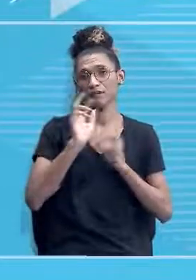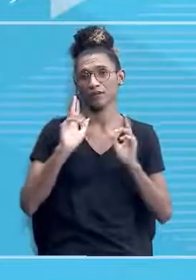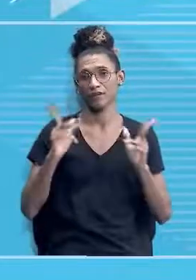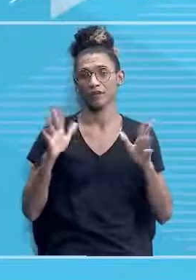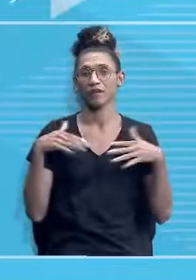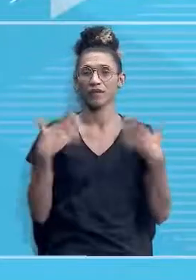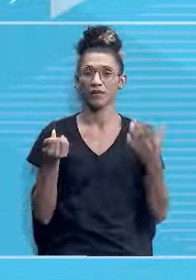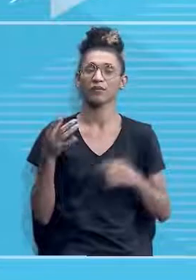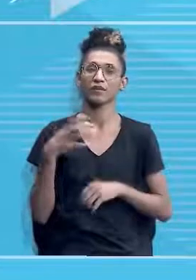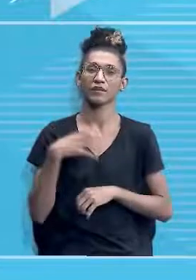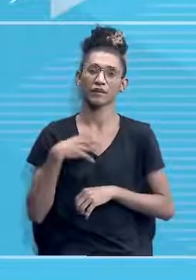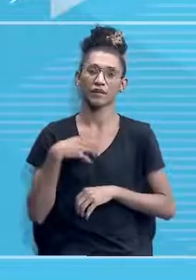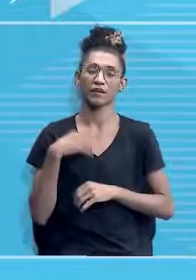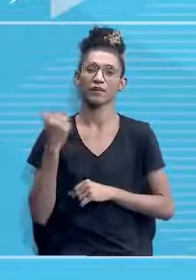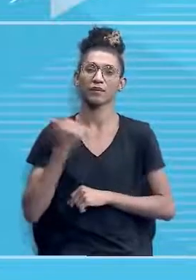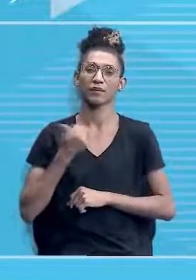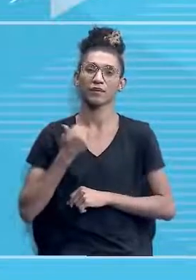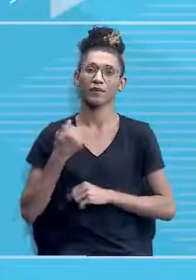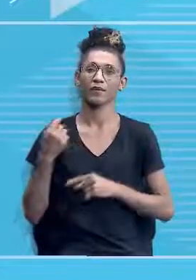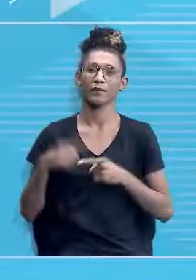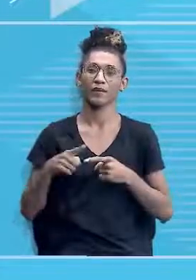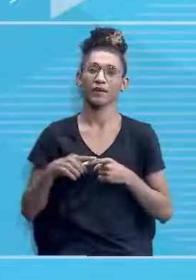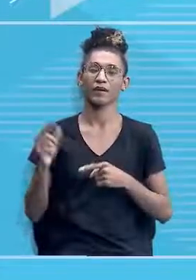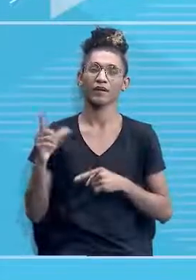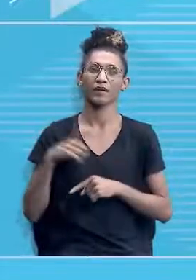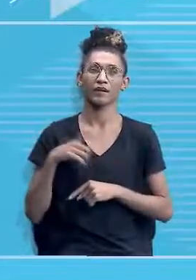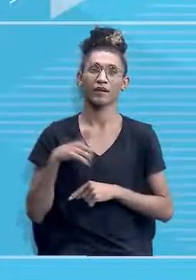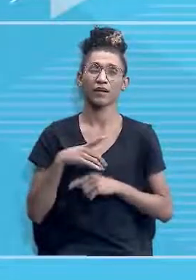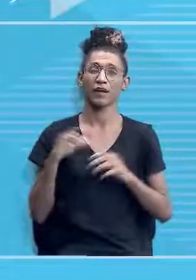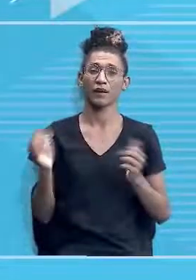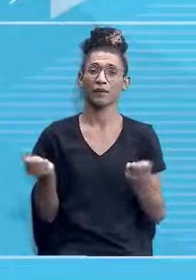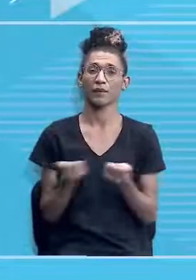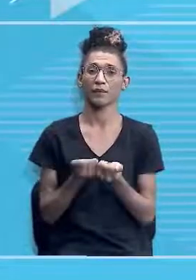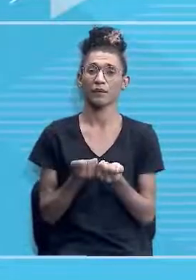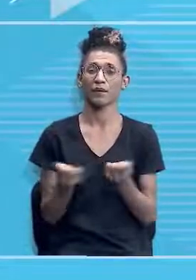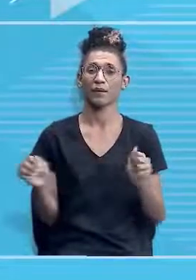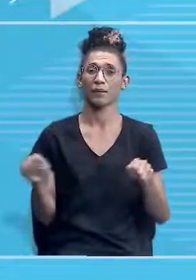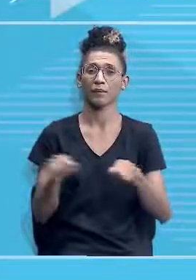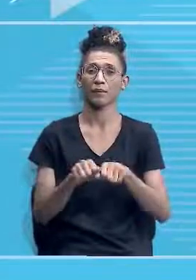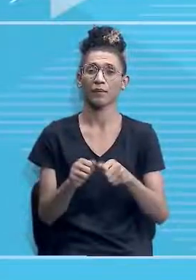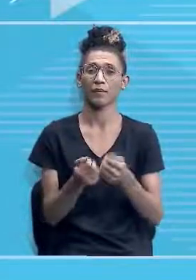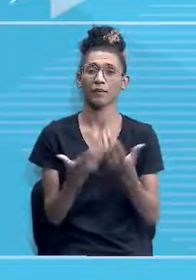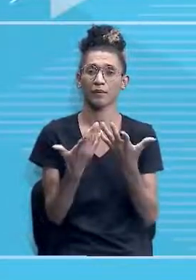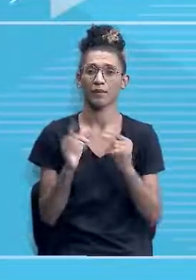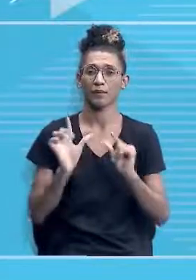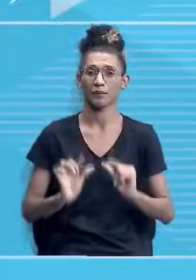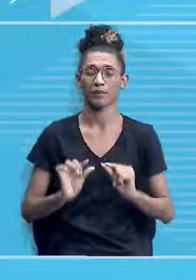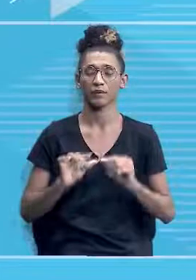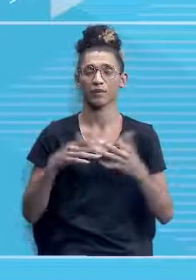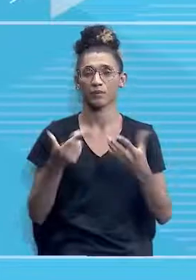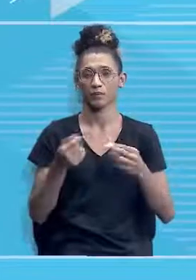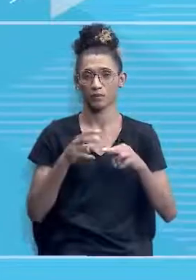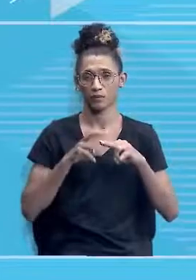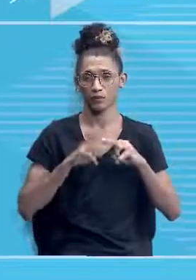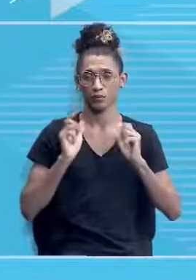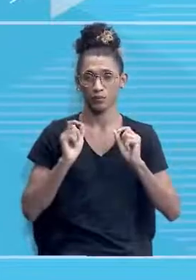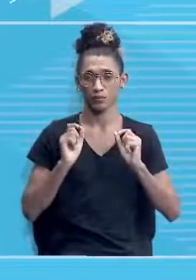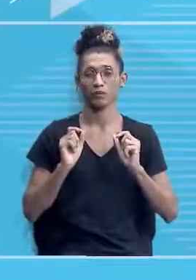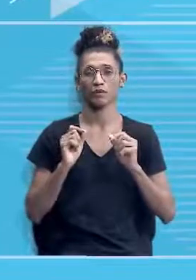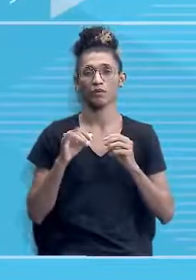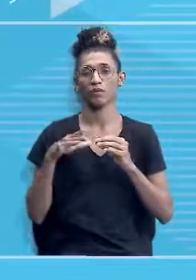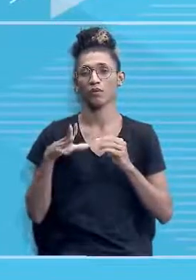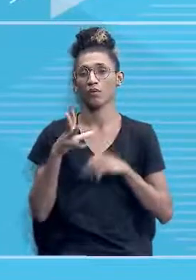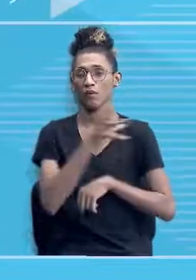então você se sente primeiro que você sempre mesmo porque tem menor ponto de ebulição por isso que o álcool apresenta a maior ponto de fusão e